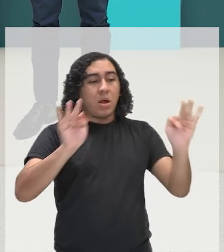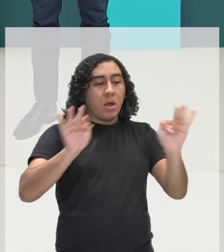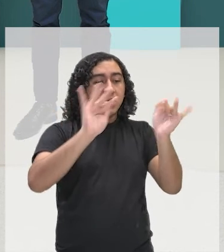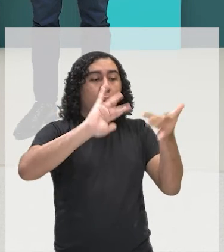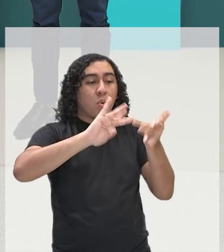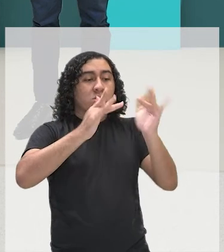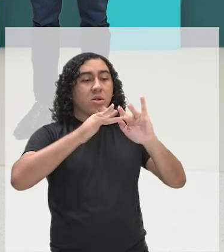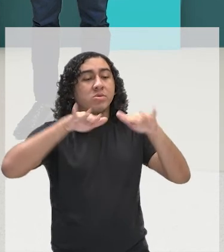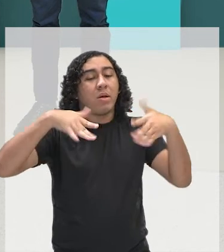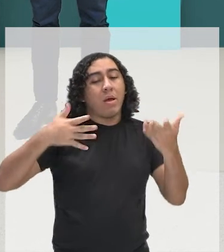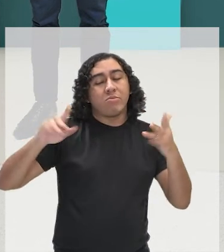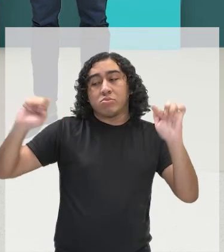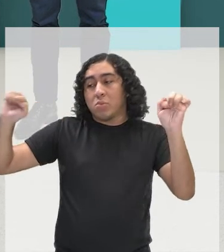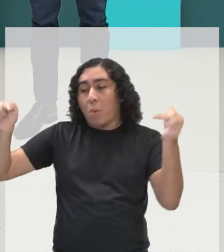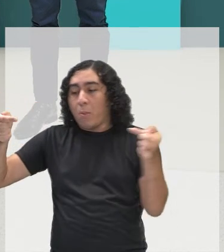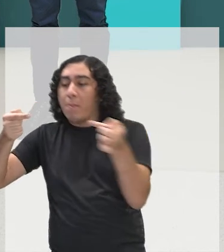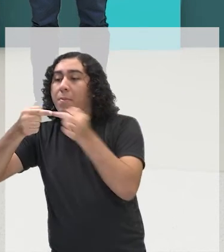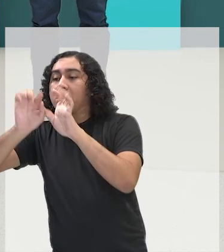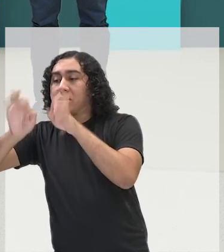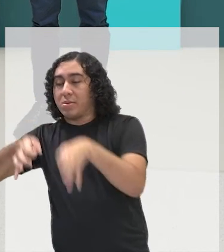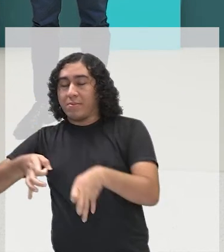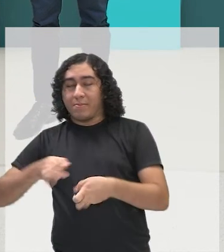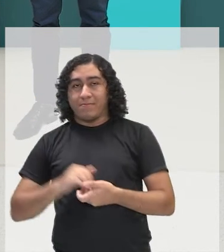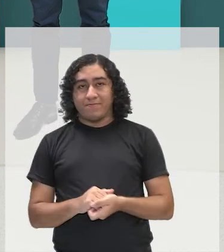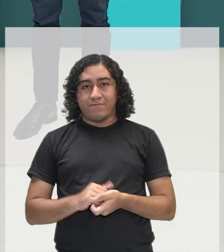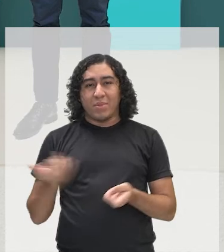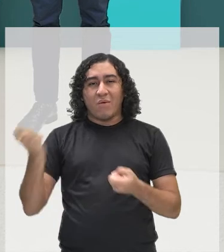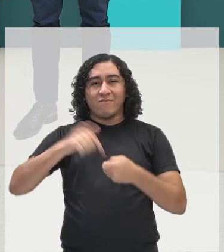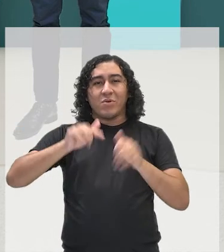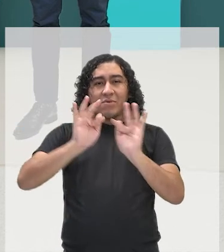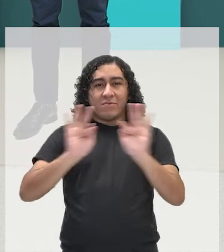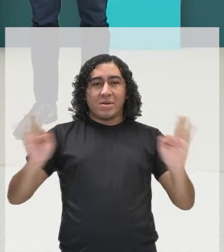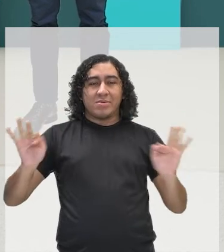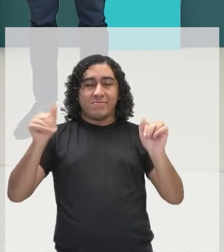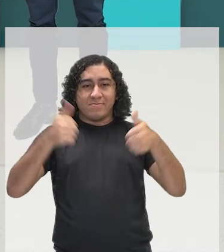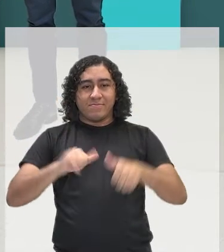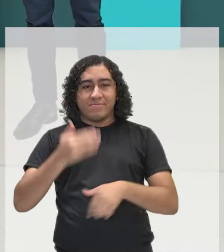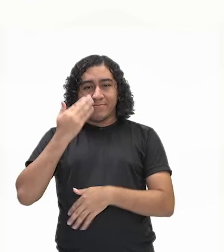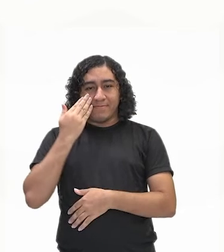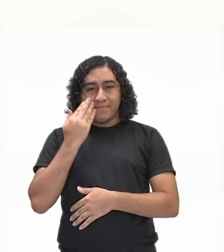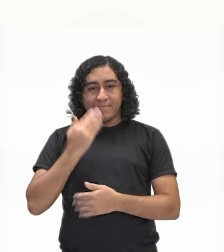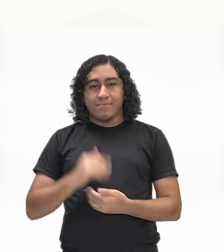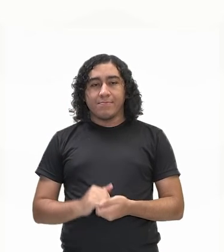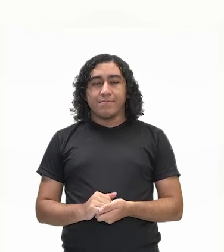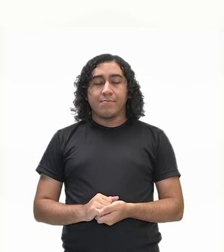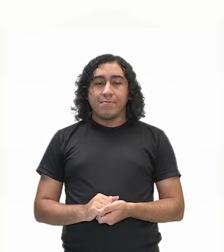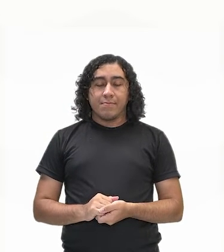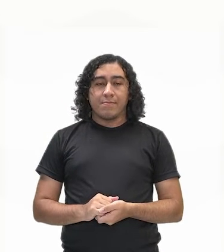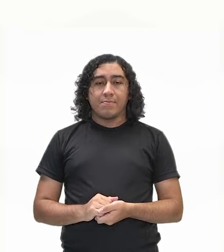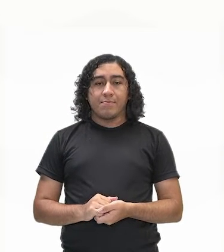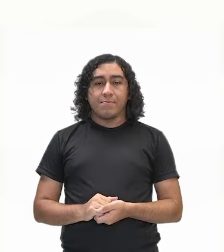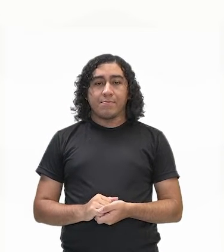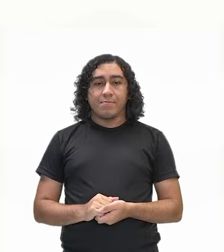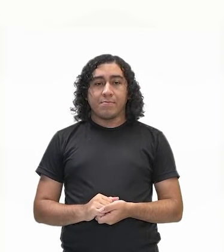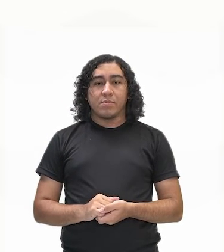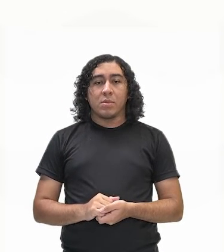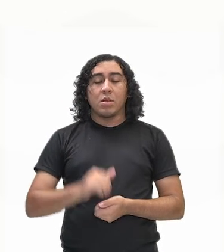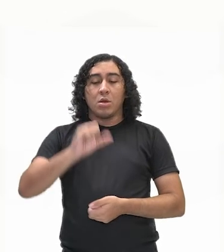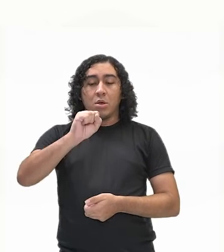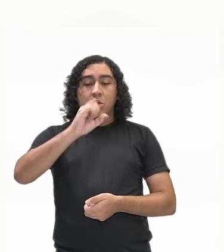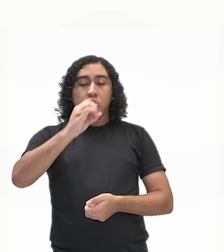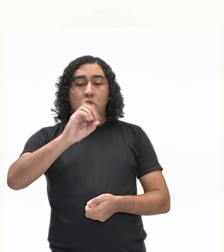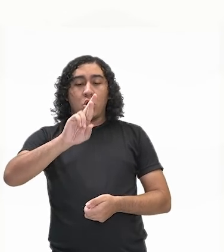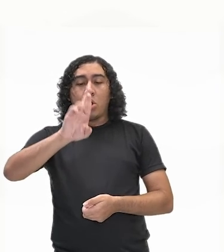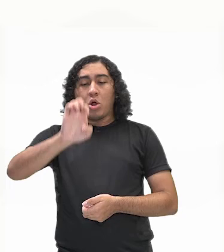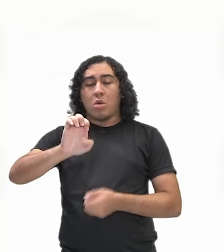né? Das várias possibilidades está sendo utilizado ali. Vamos voltar para nossas frases? Olha só. Então, nós temos